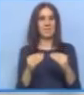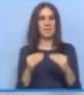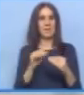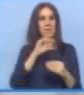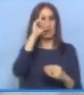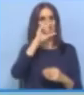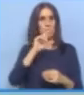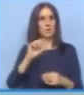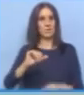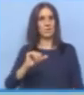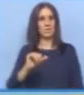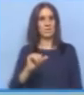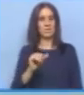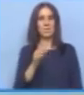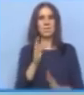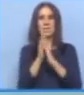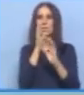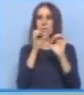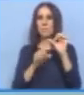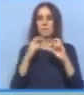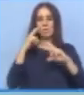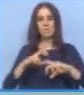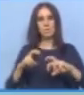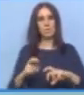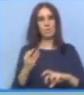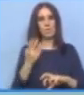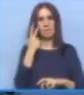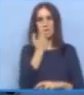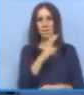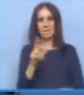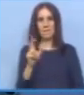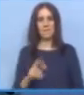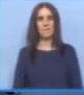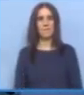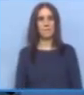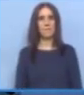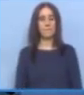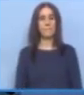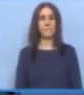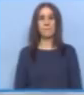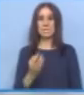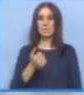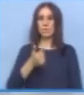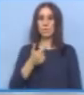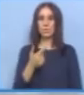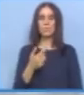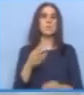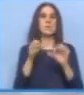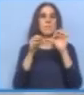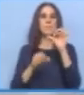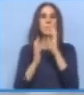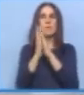lá longe a palavra de Deus que foi investigando durante toda a vida. Sim, foi sobretudo isso, a lidar com a palavra de